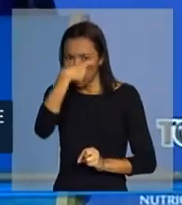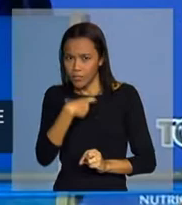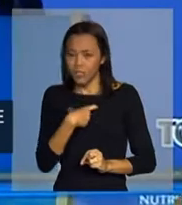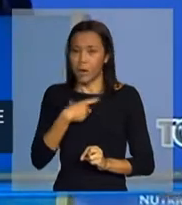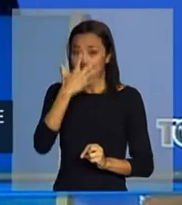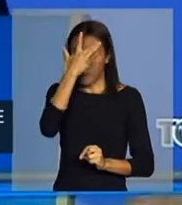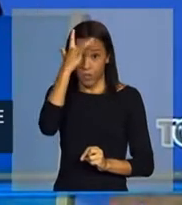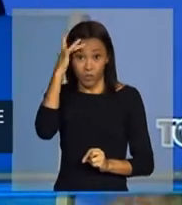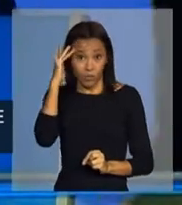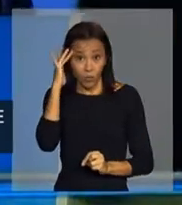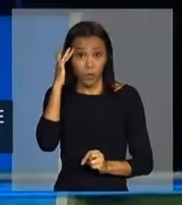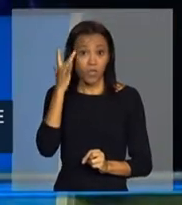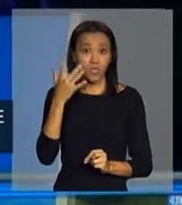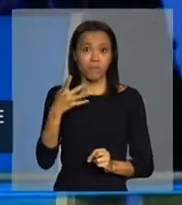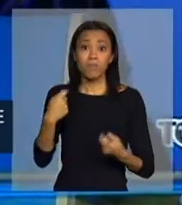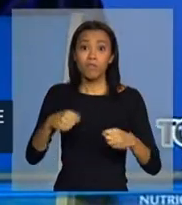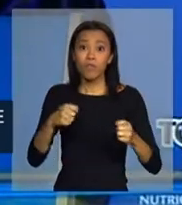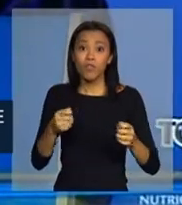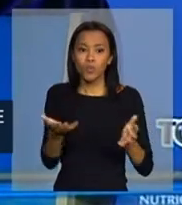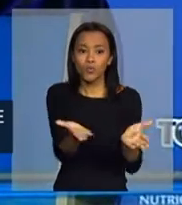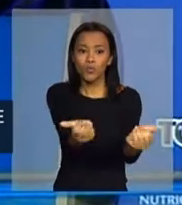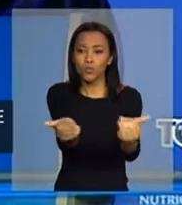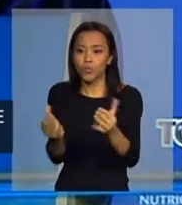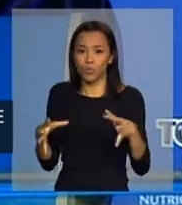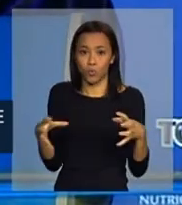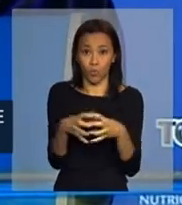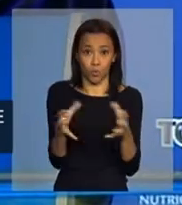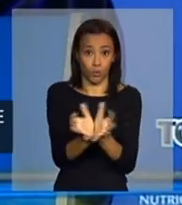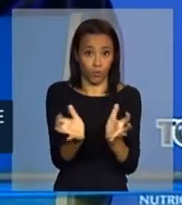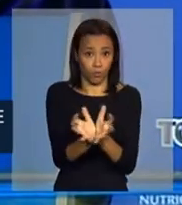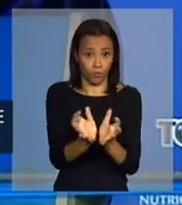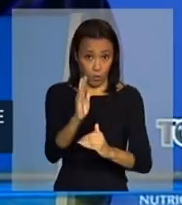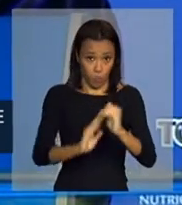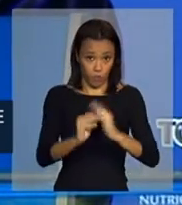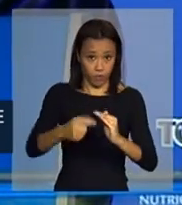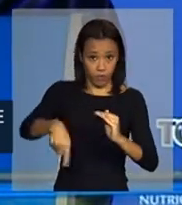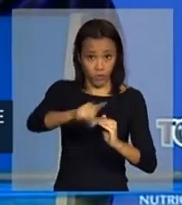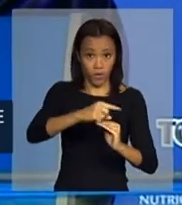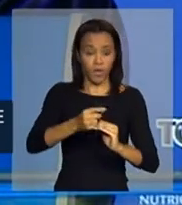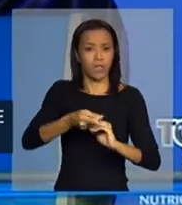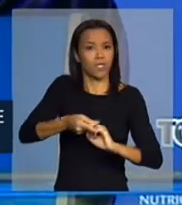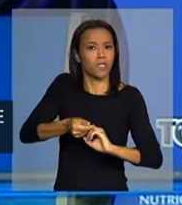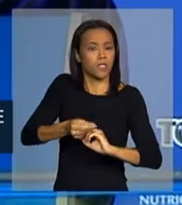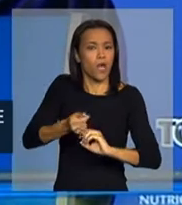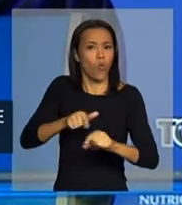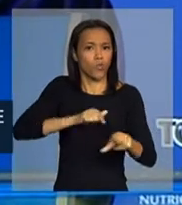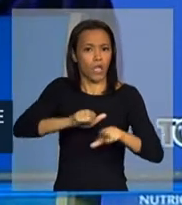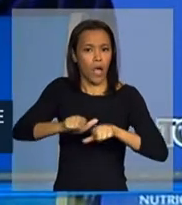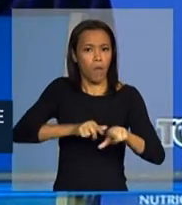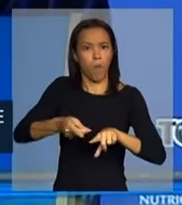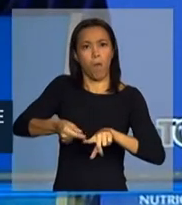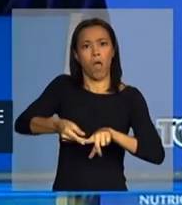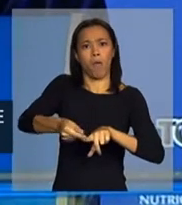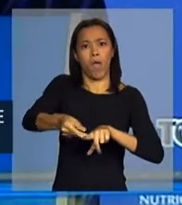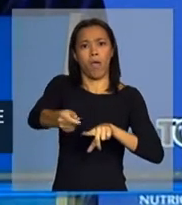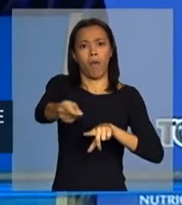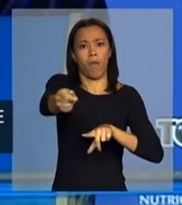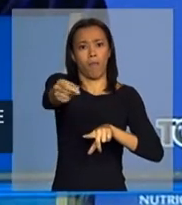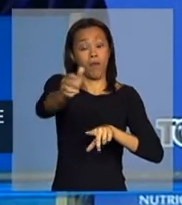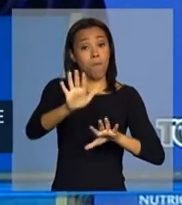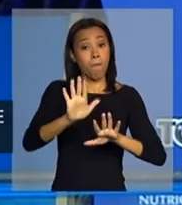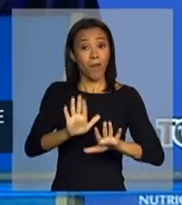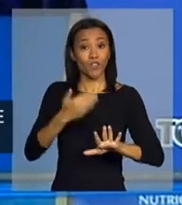principalmente aqueles que são coletivos, terem uma duração longeva. Nós ainda estamos numa